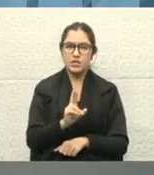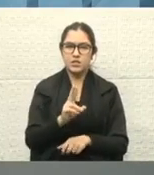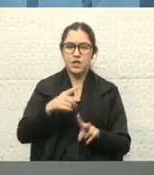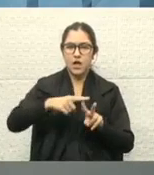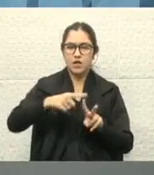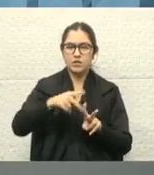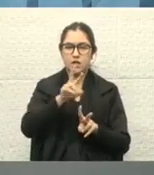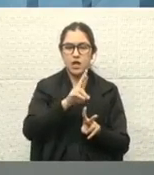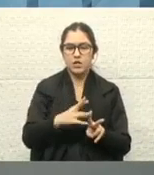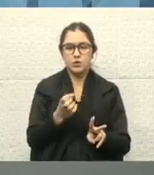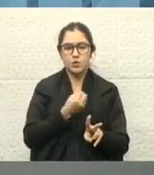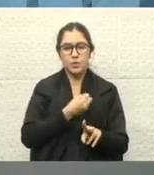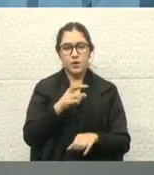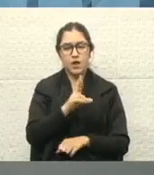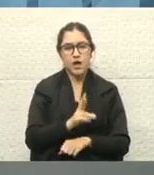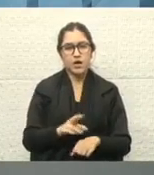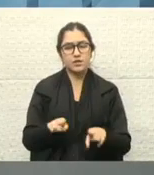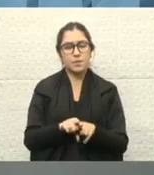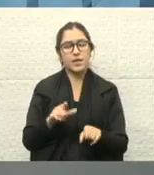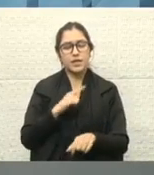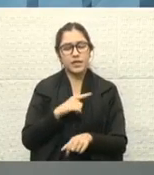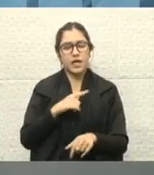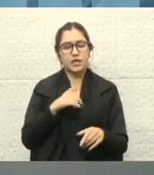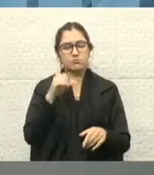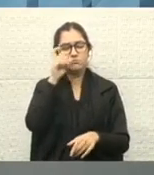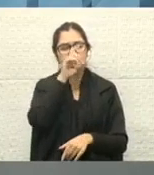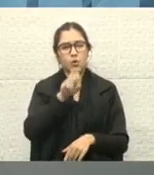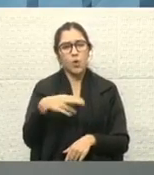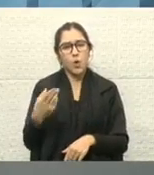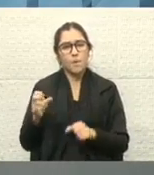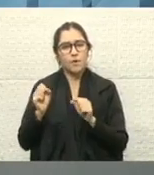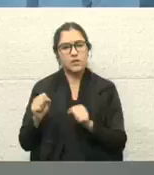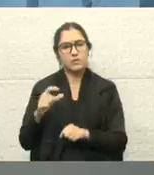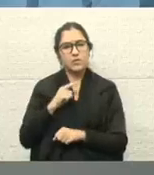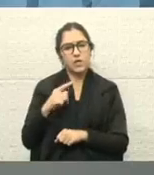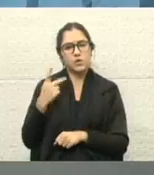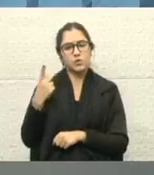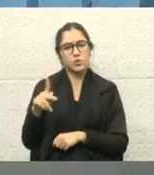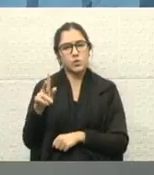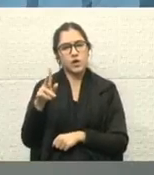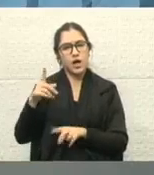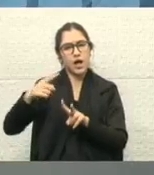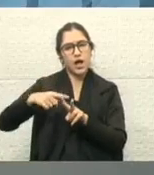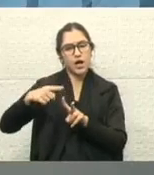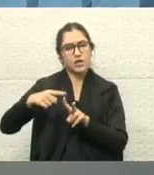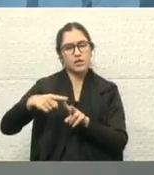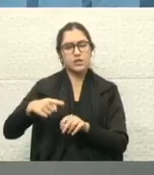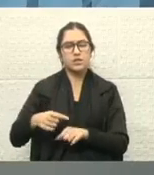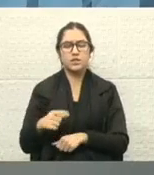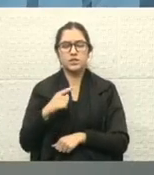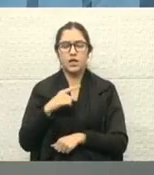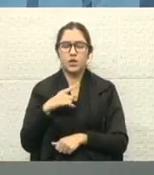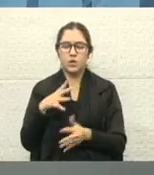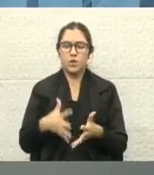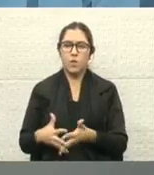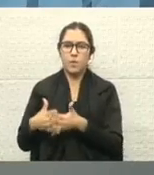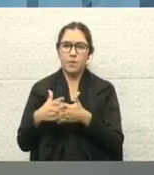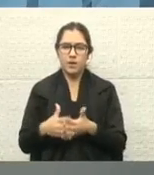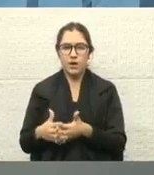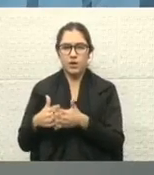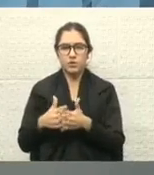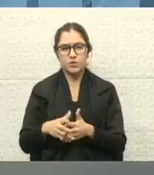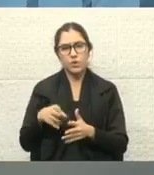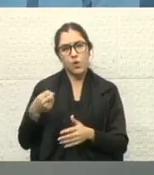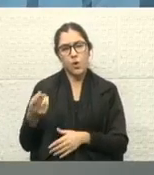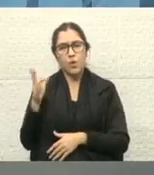porque os números reais são também complexos, ou nós podemos ter as suas raízes como sendo complexos, no caso,